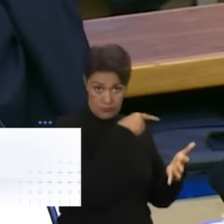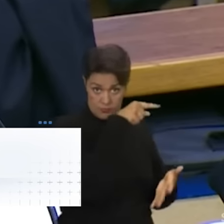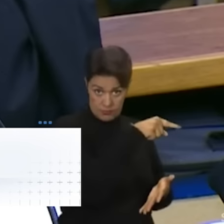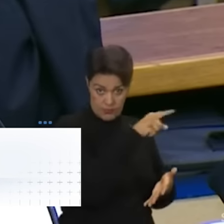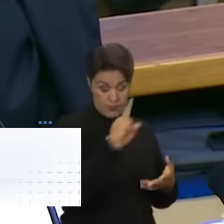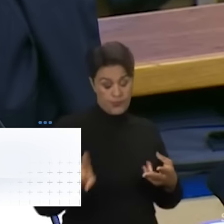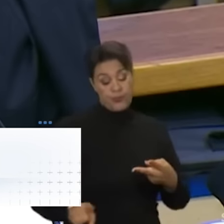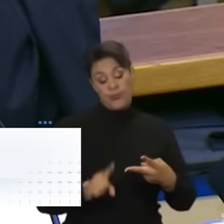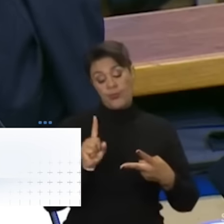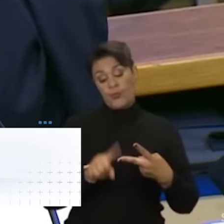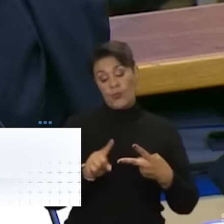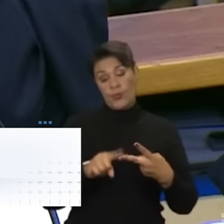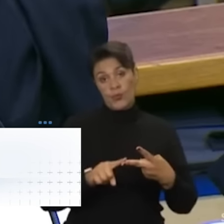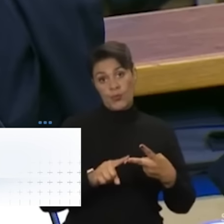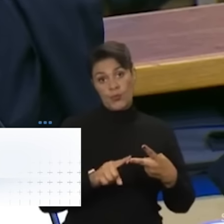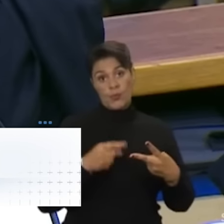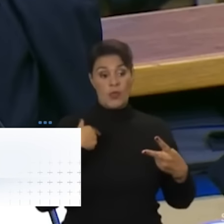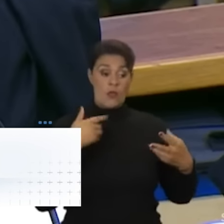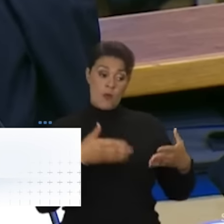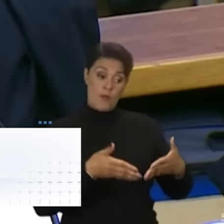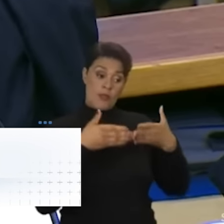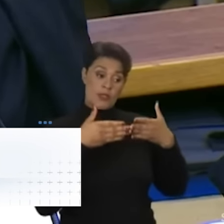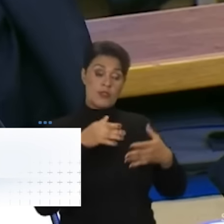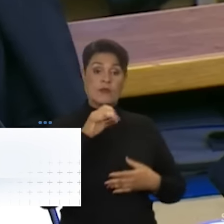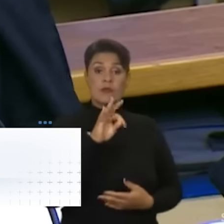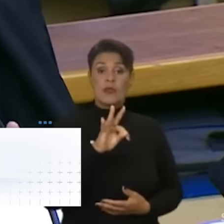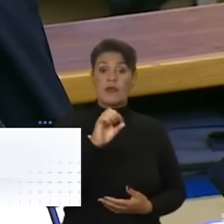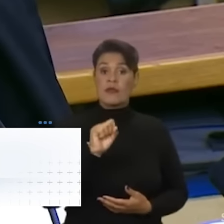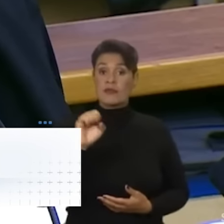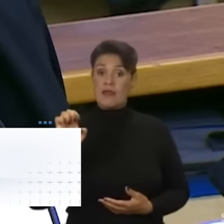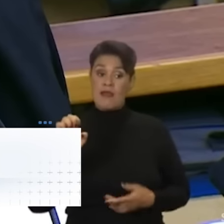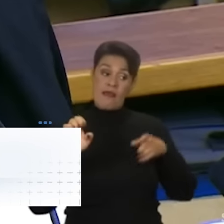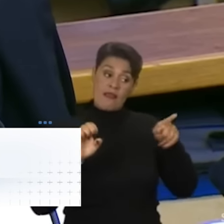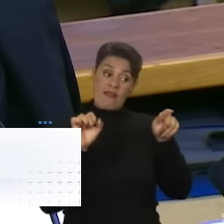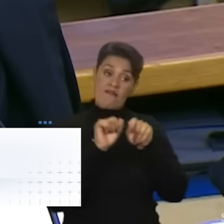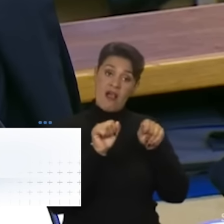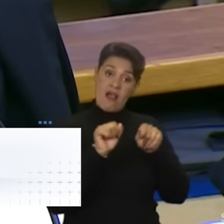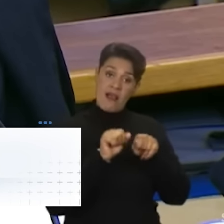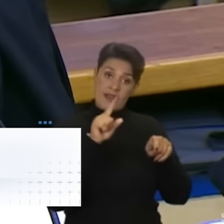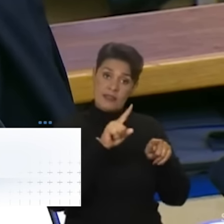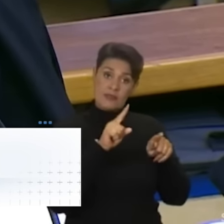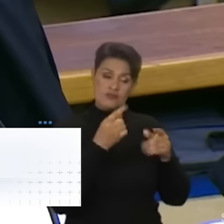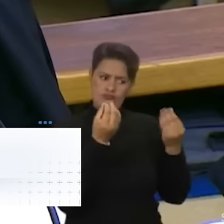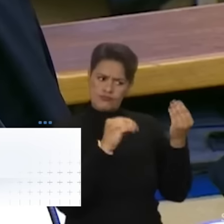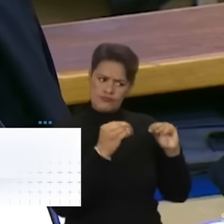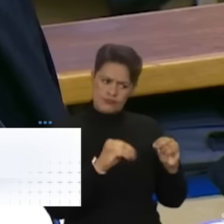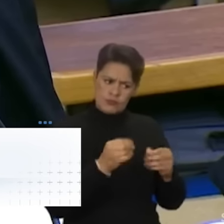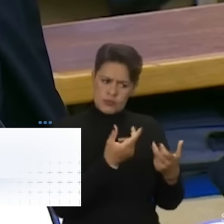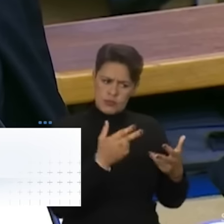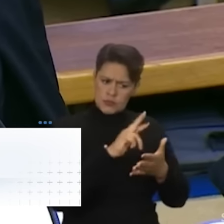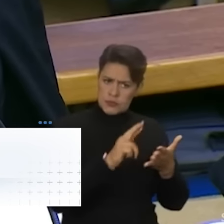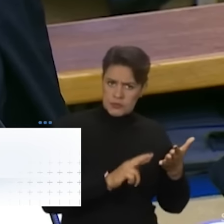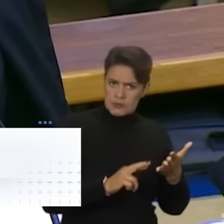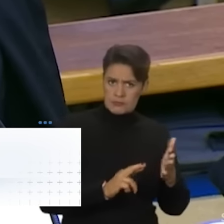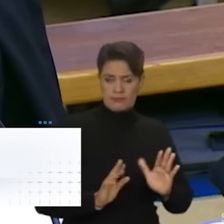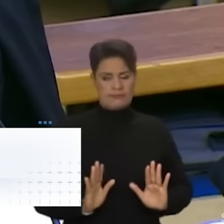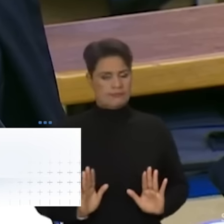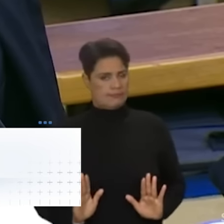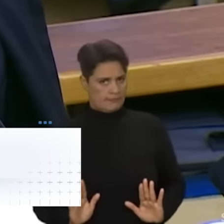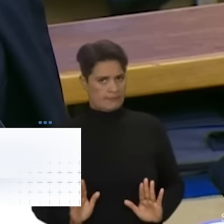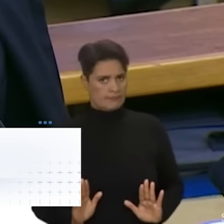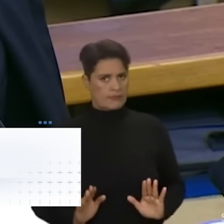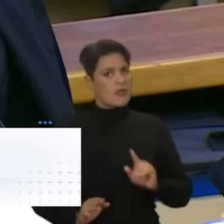partir de uma solicitação ao Tribunal Superior Eleitoral para que ele fornecesse os relatórios. Como foi muito bem